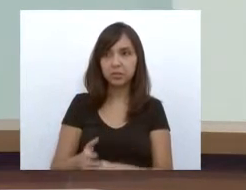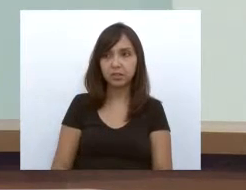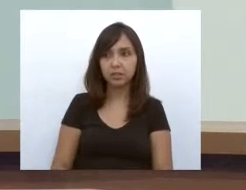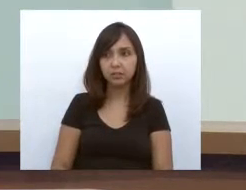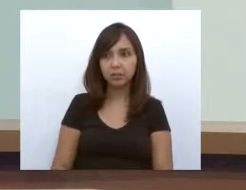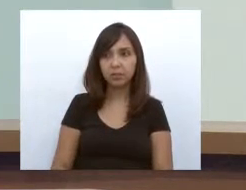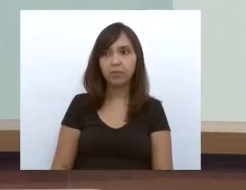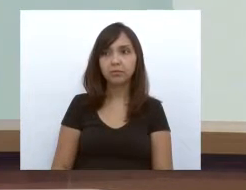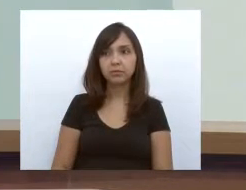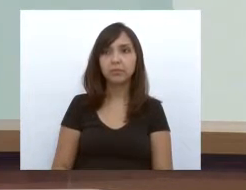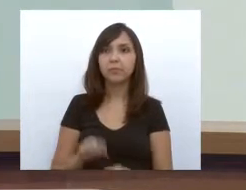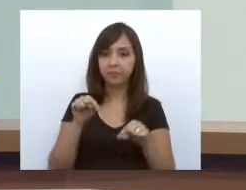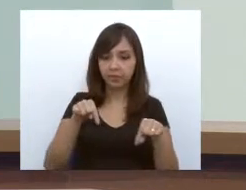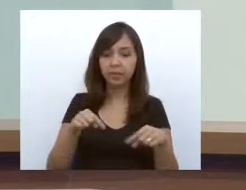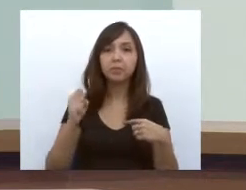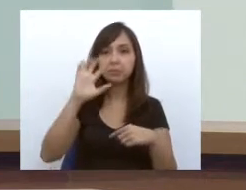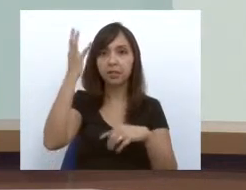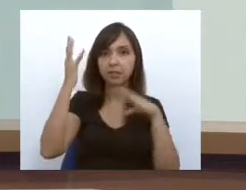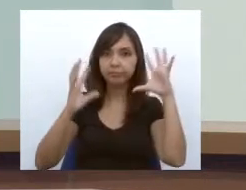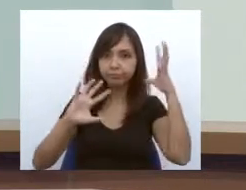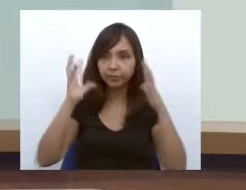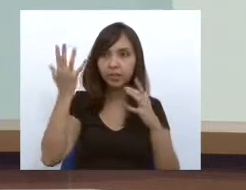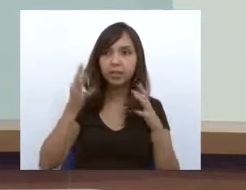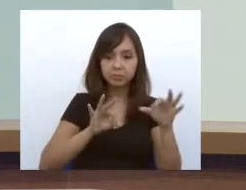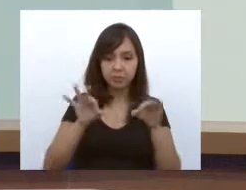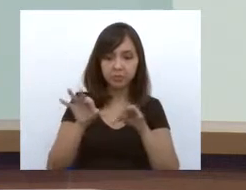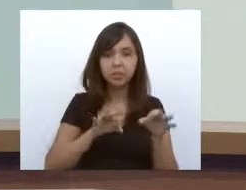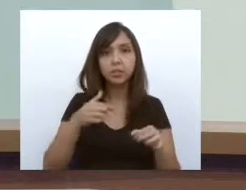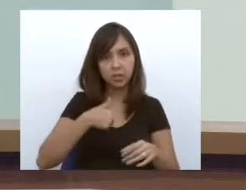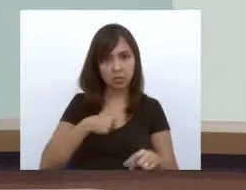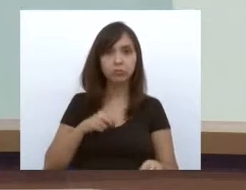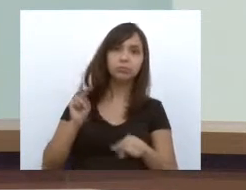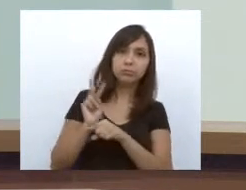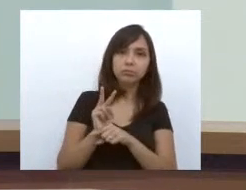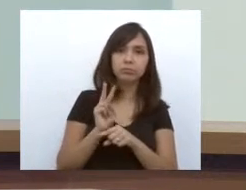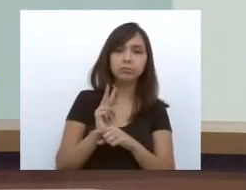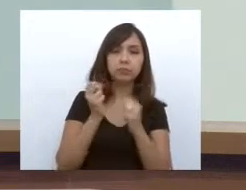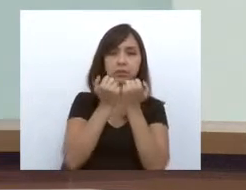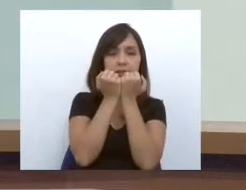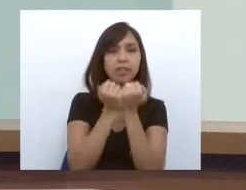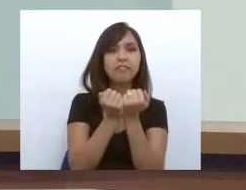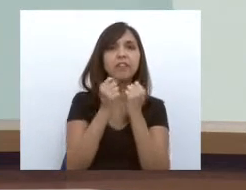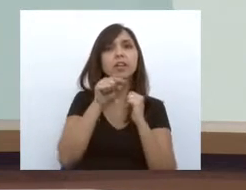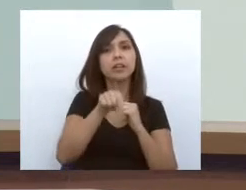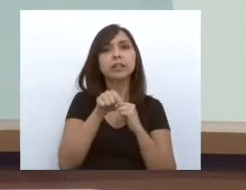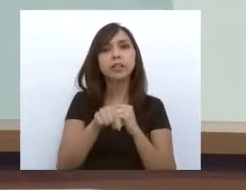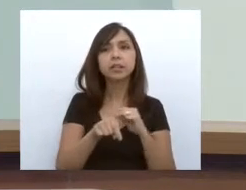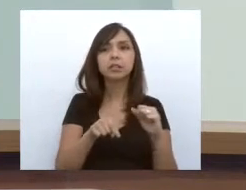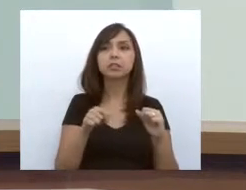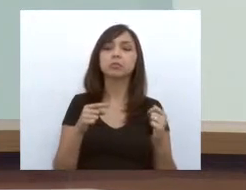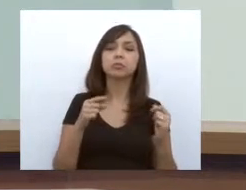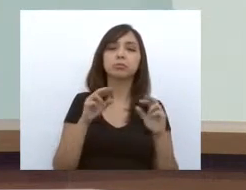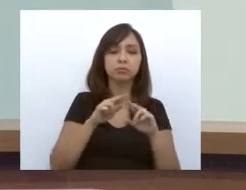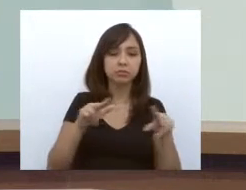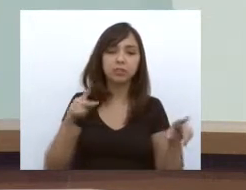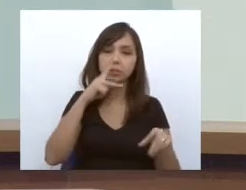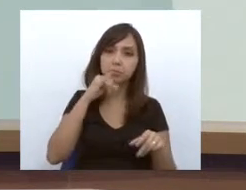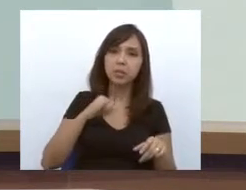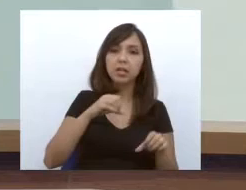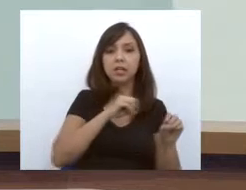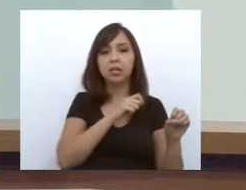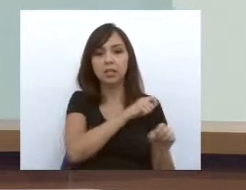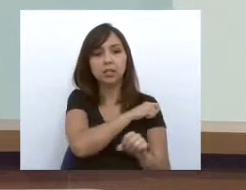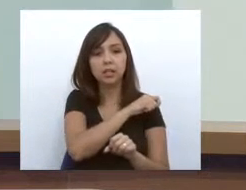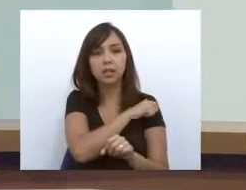a reestruturação está acontecendo, vai acontecer. Eu defendo que tem que ter o diálogo com a sociedade, diálogo com o pai dos alunos,